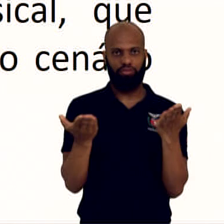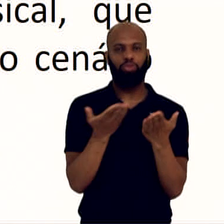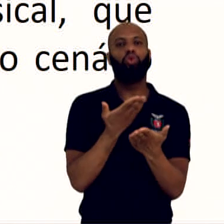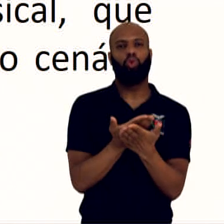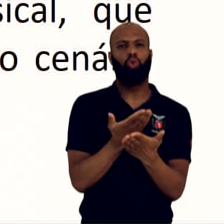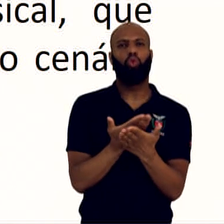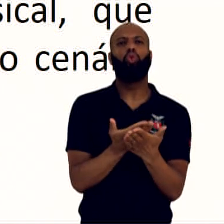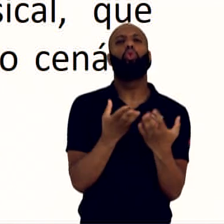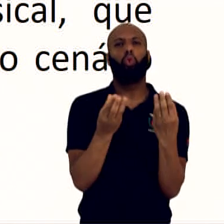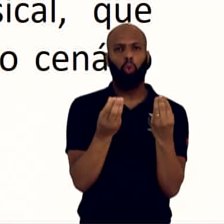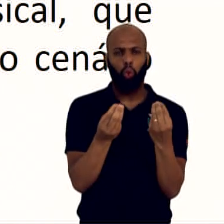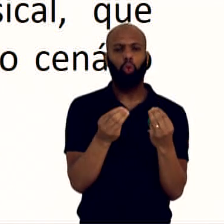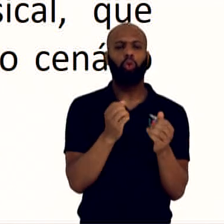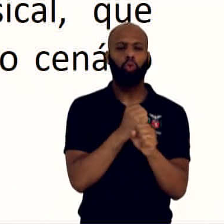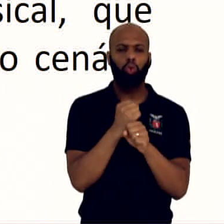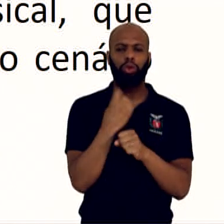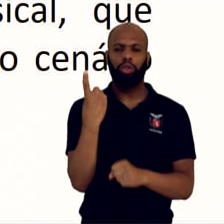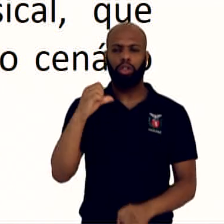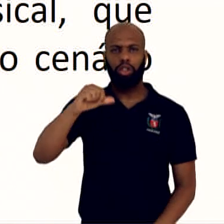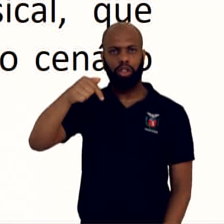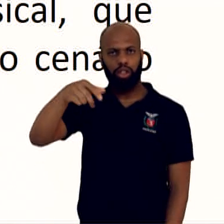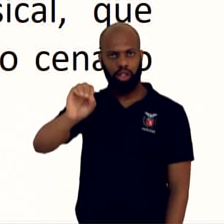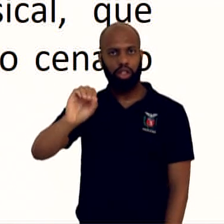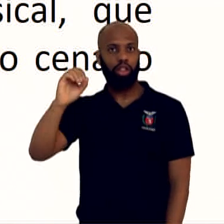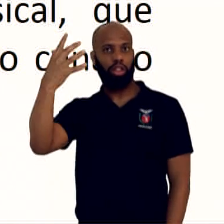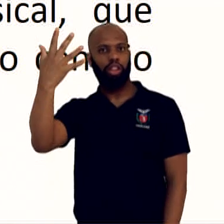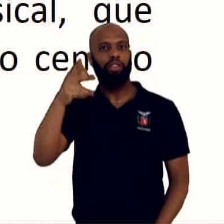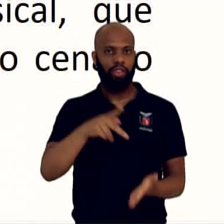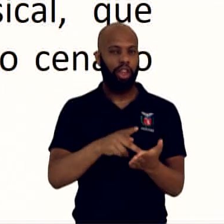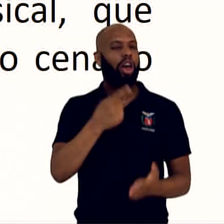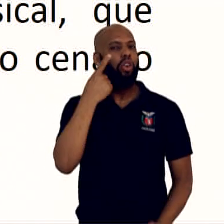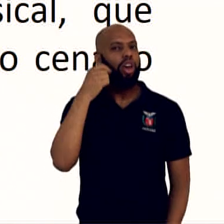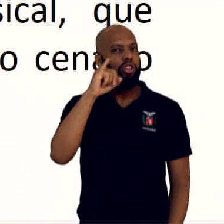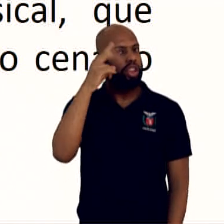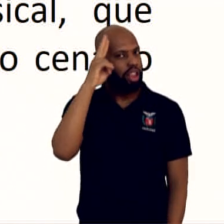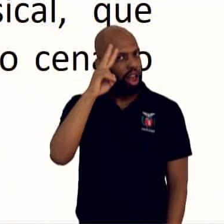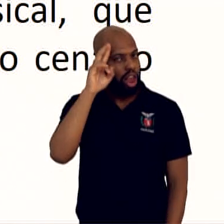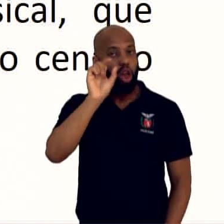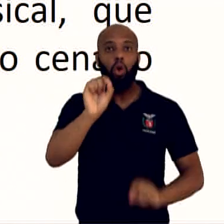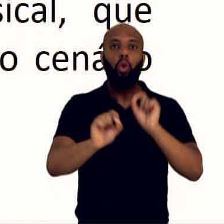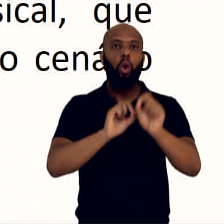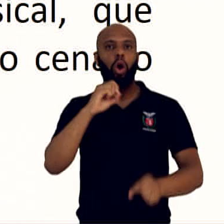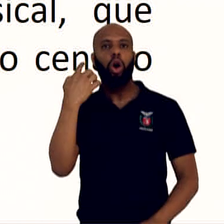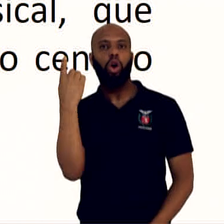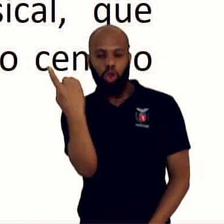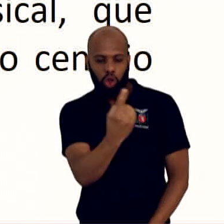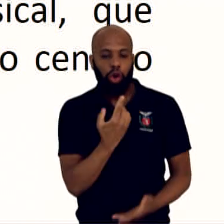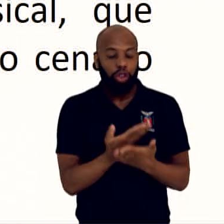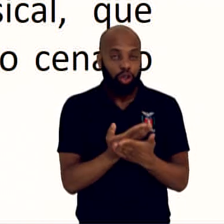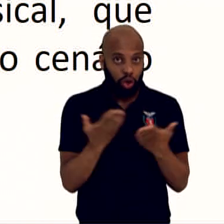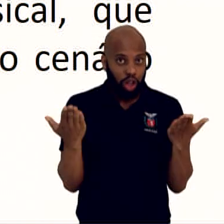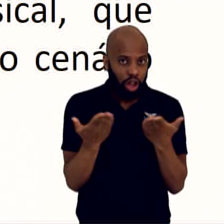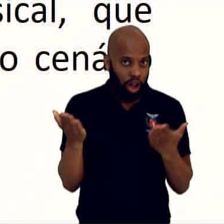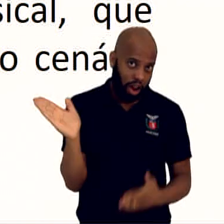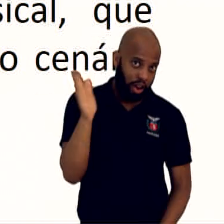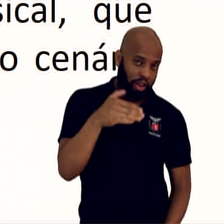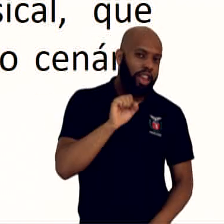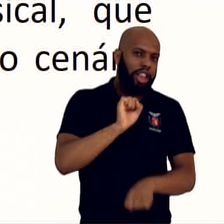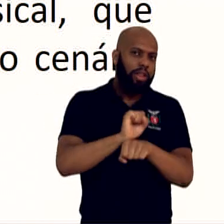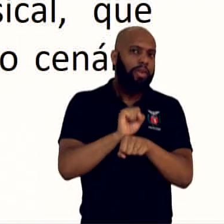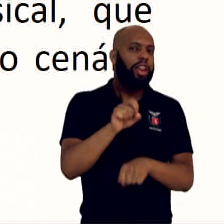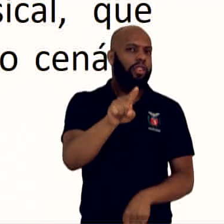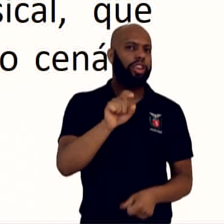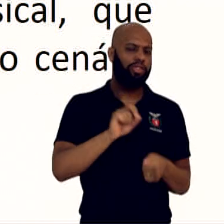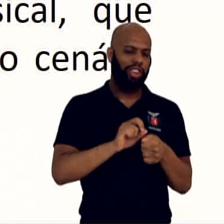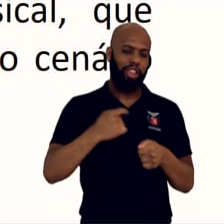boa parte aí desses anos 70 que aconteceu, né? Vamos ver se você lembra sobre o que a gente conversou? Vamos lá? Vou dar um tempinho